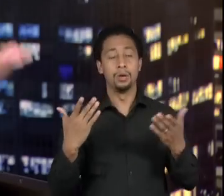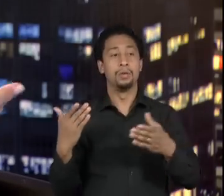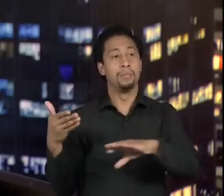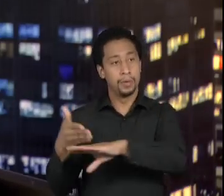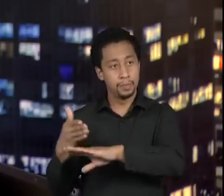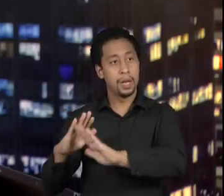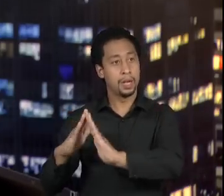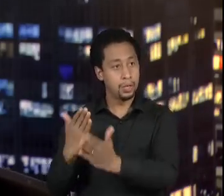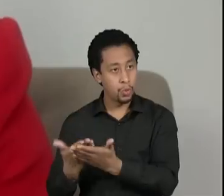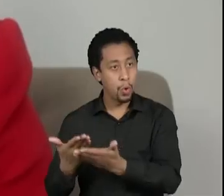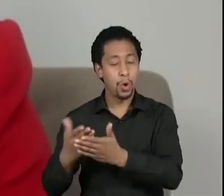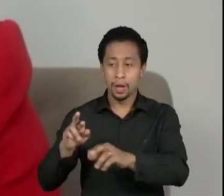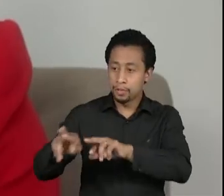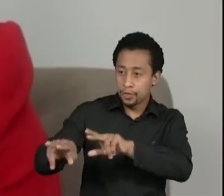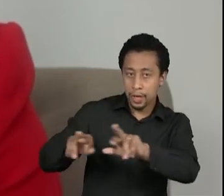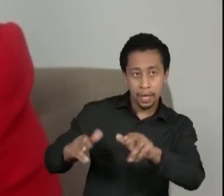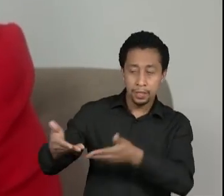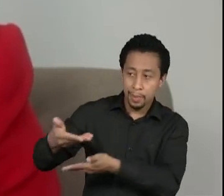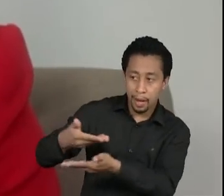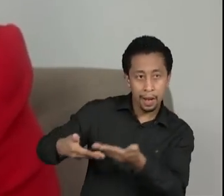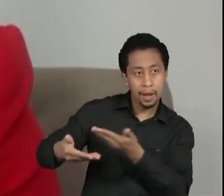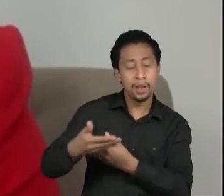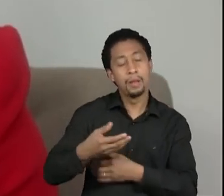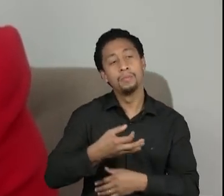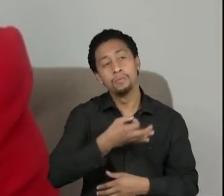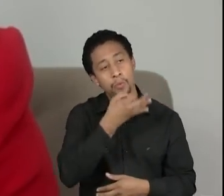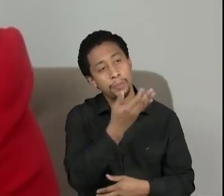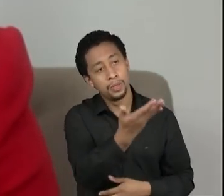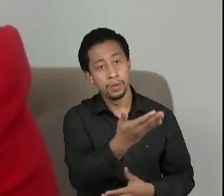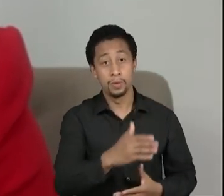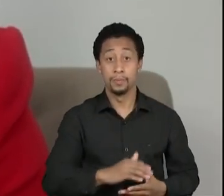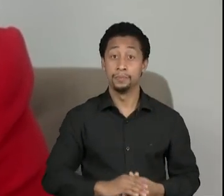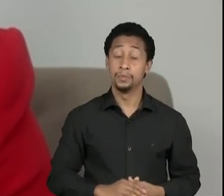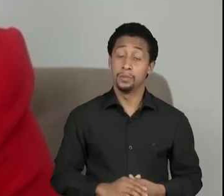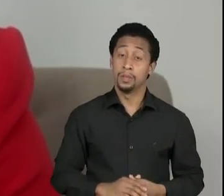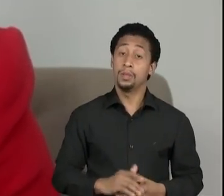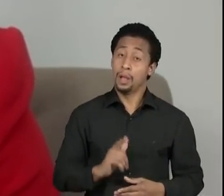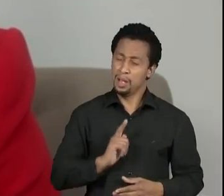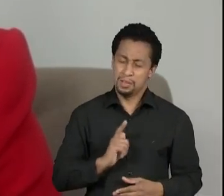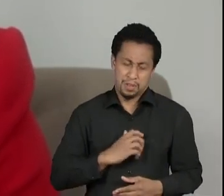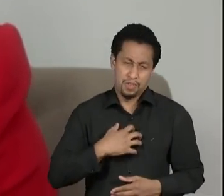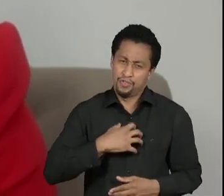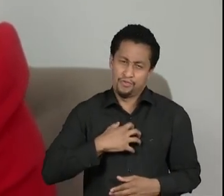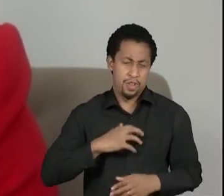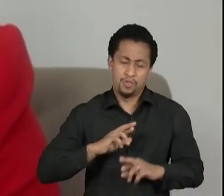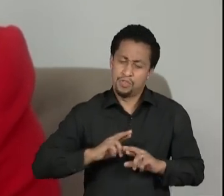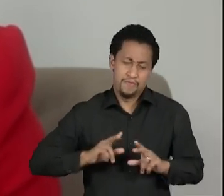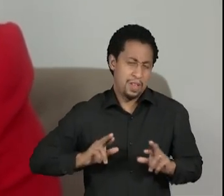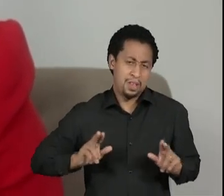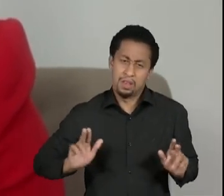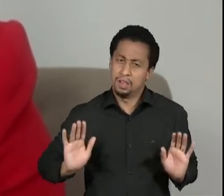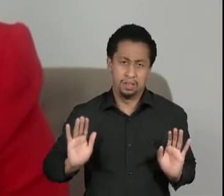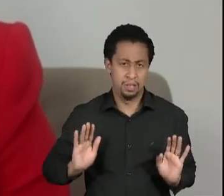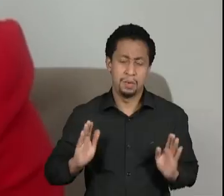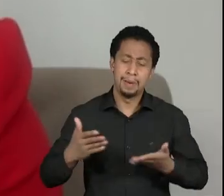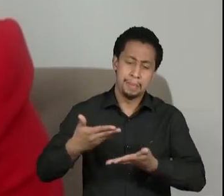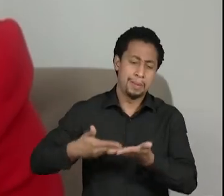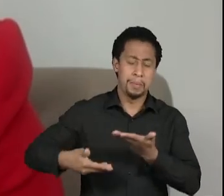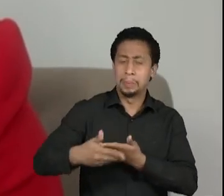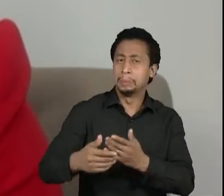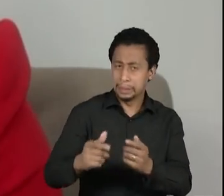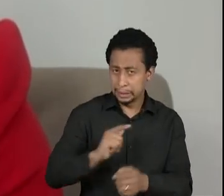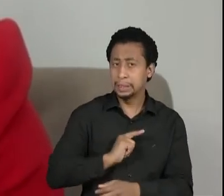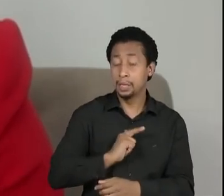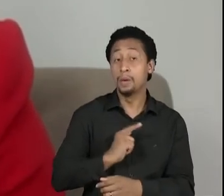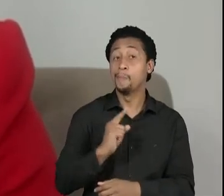para o diferente. Existem diversas formas, né, de haver socialização. A primeira delas